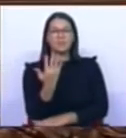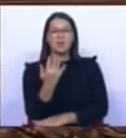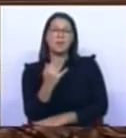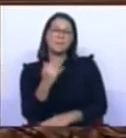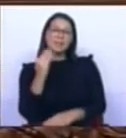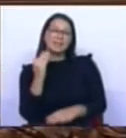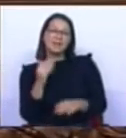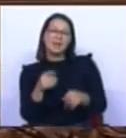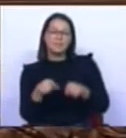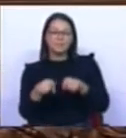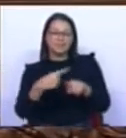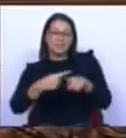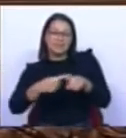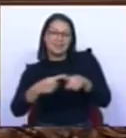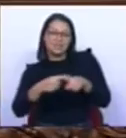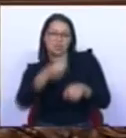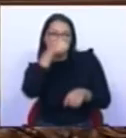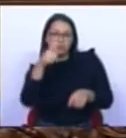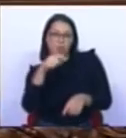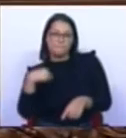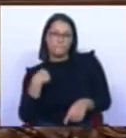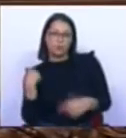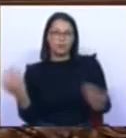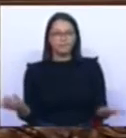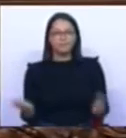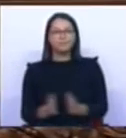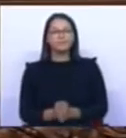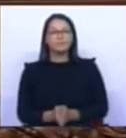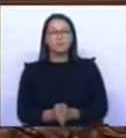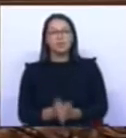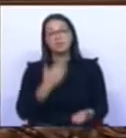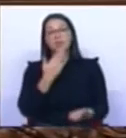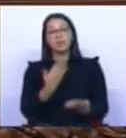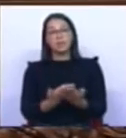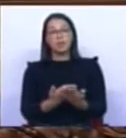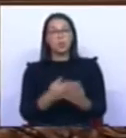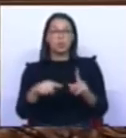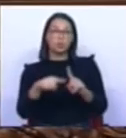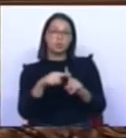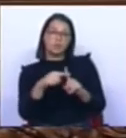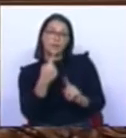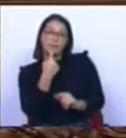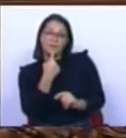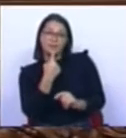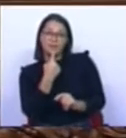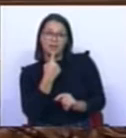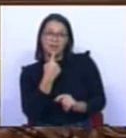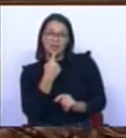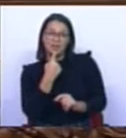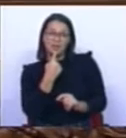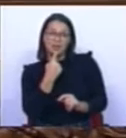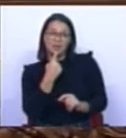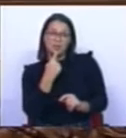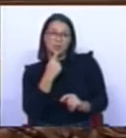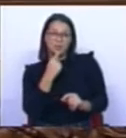os egos de uma clientela. Além do mais, deu um bom contributo para se perceber quão perverso pode ser o princípio